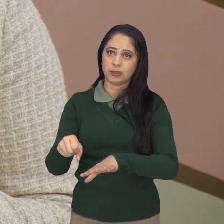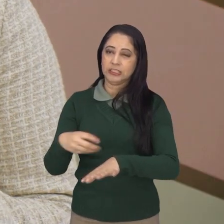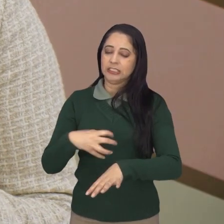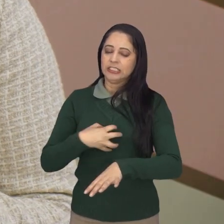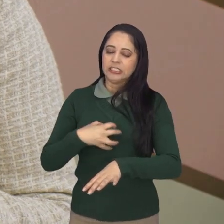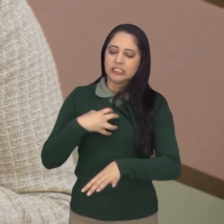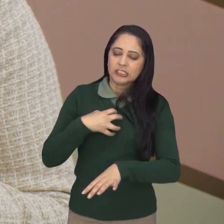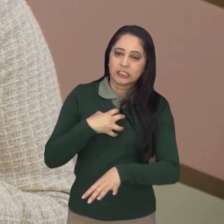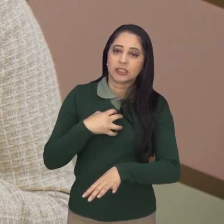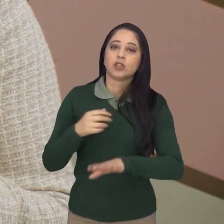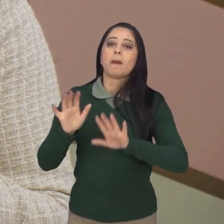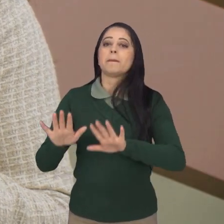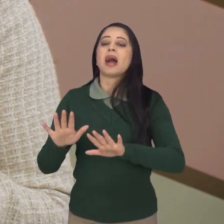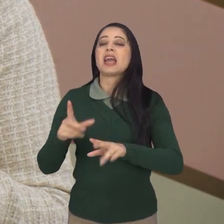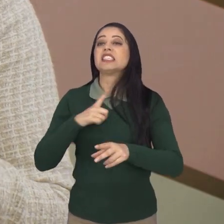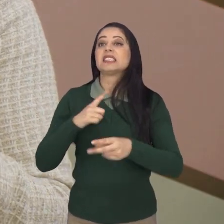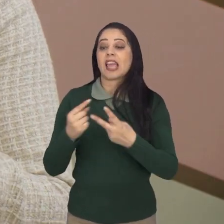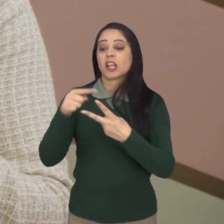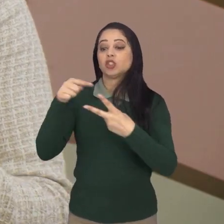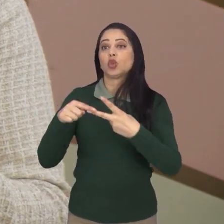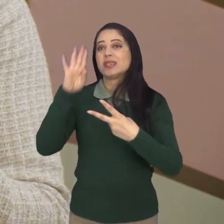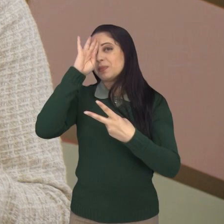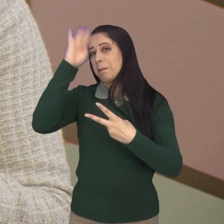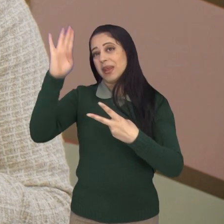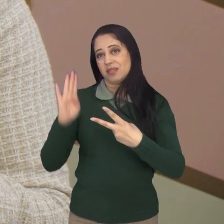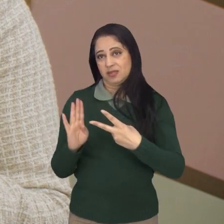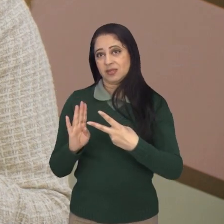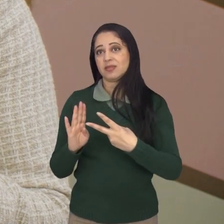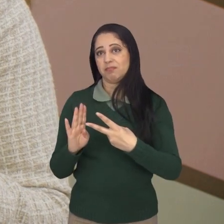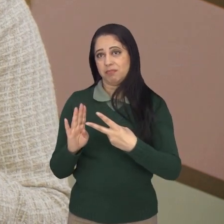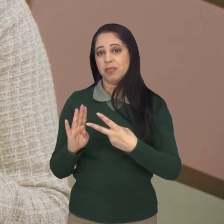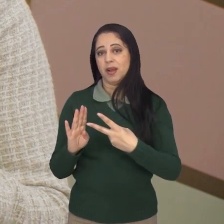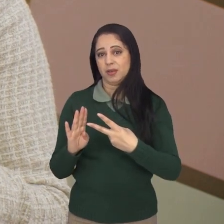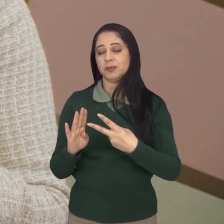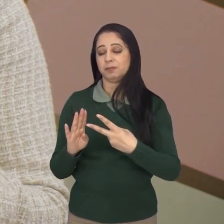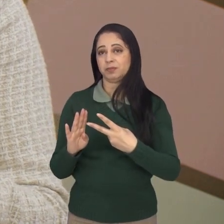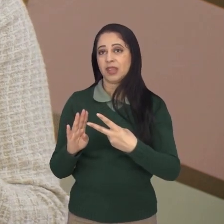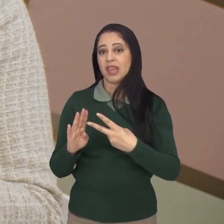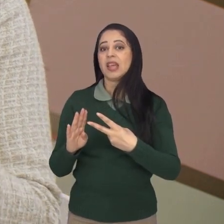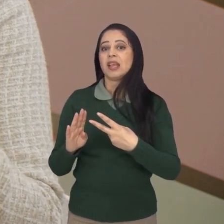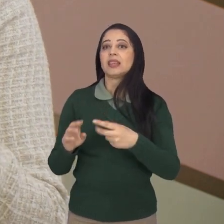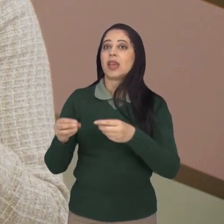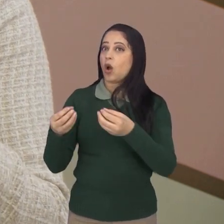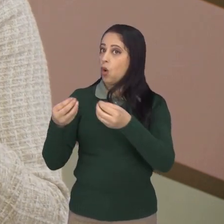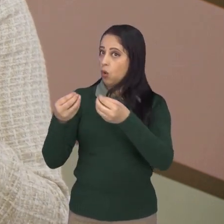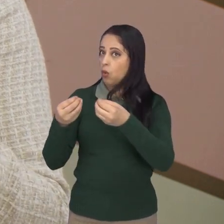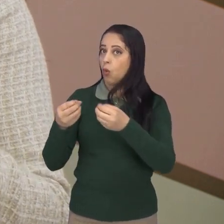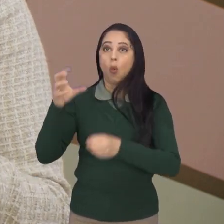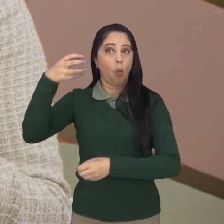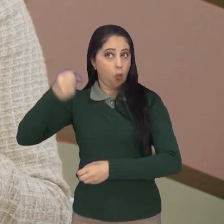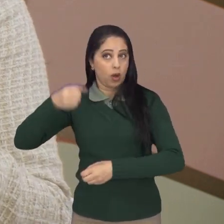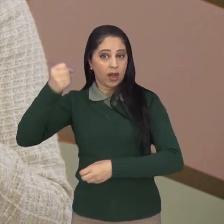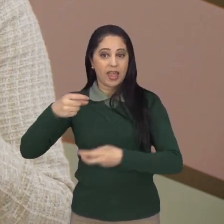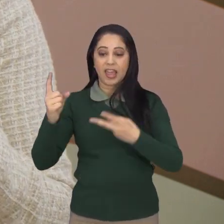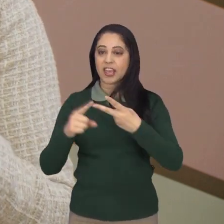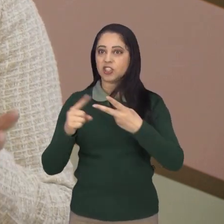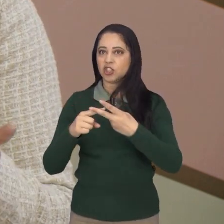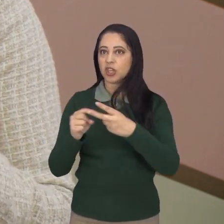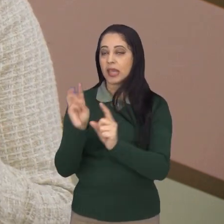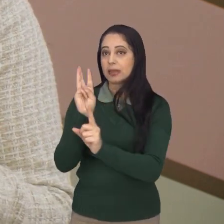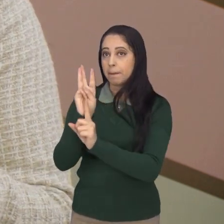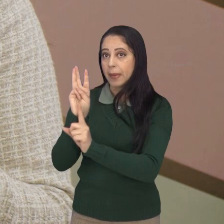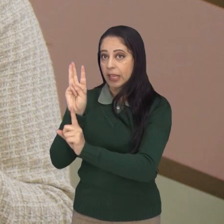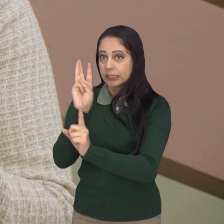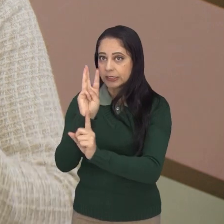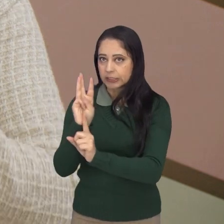reação adversa, mas a gente tem assim dois alimentos principais, né, que são características, que seria o leite e o